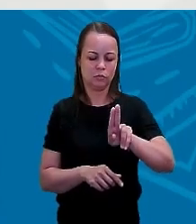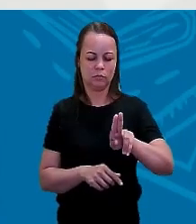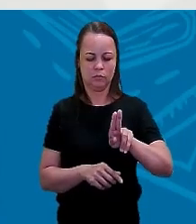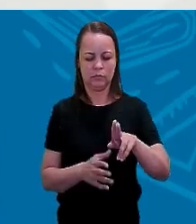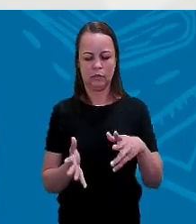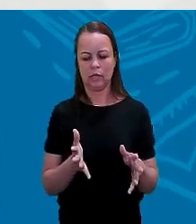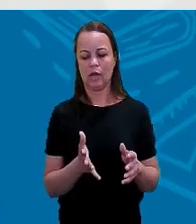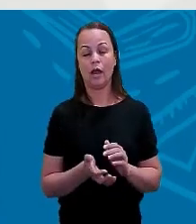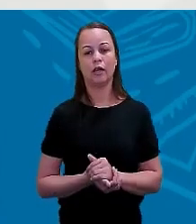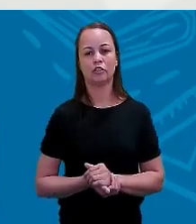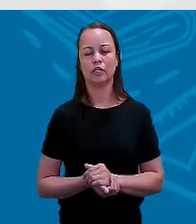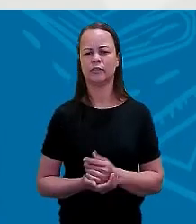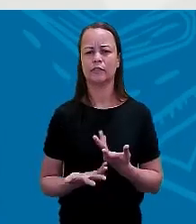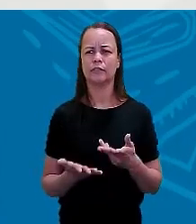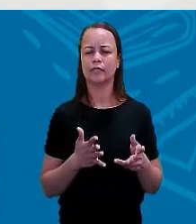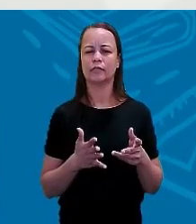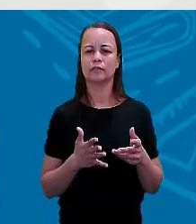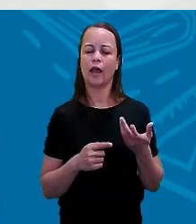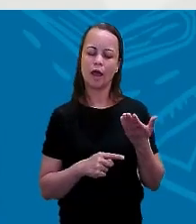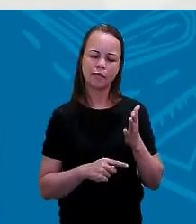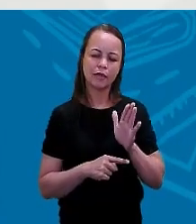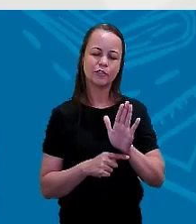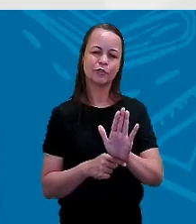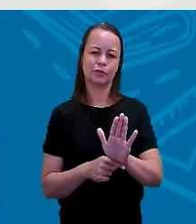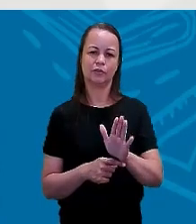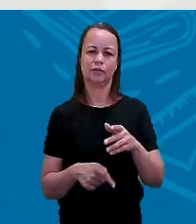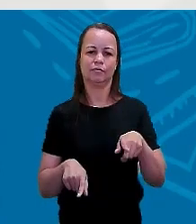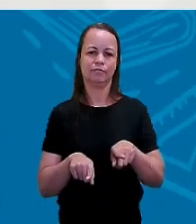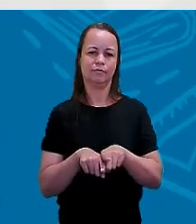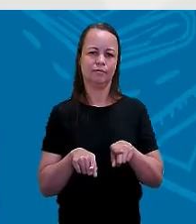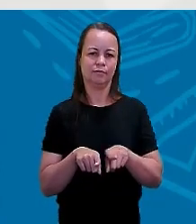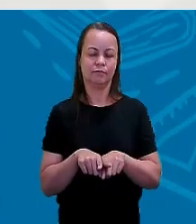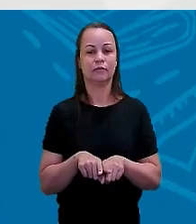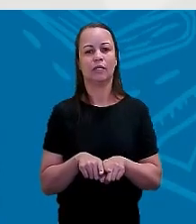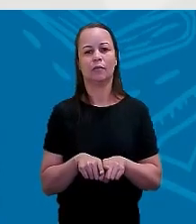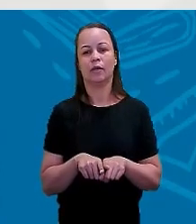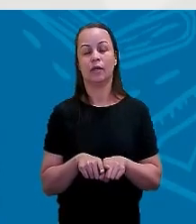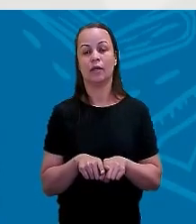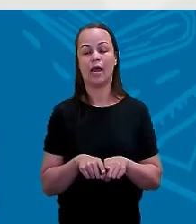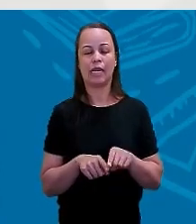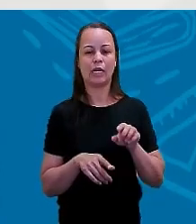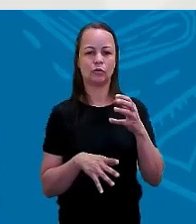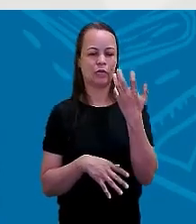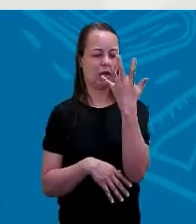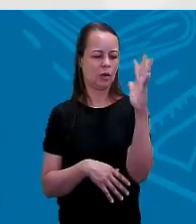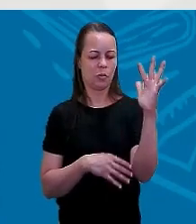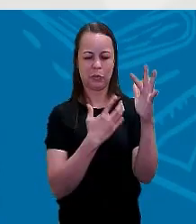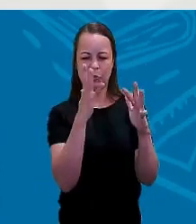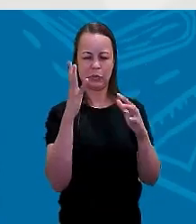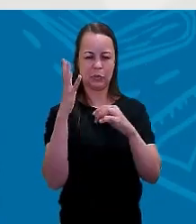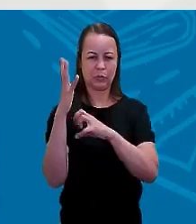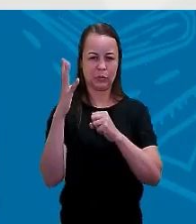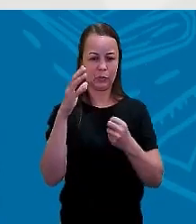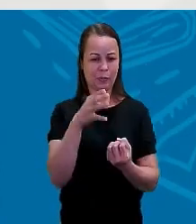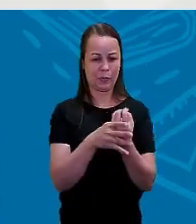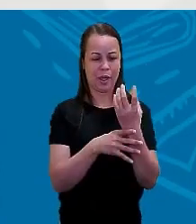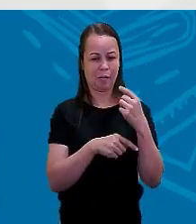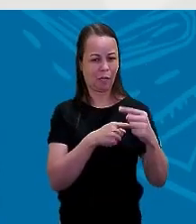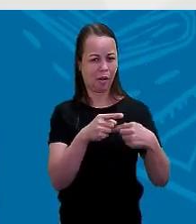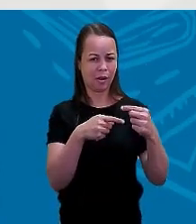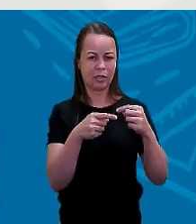a gente está consequentemente favorecendo, né, a não retirada daquela matéria-prima da